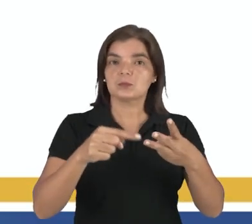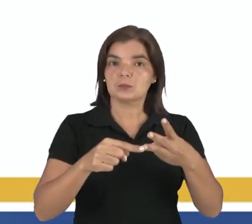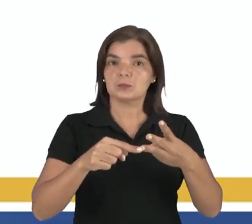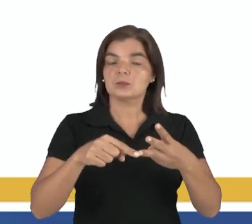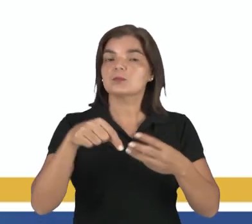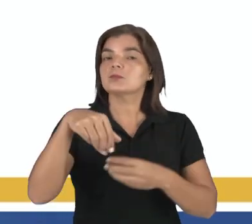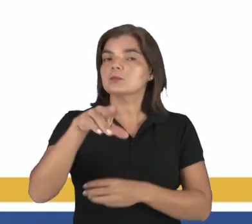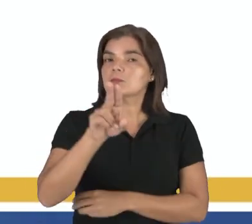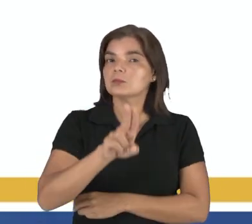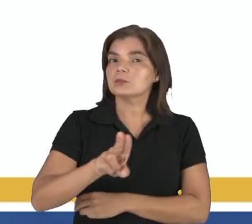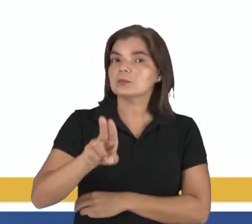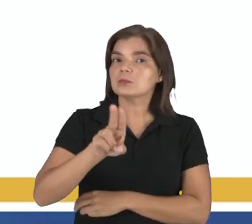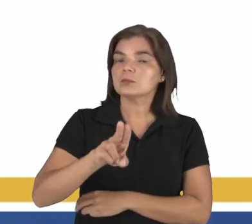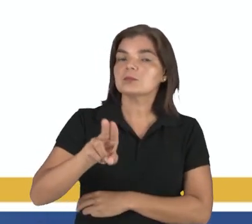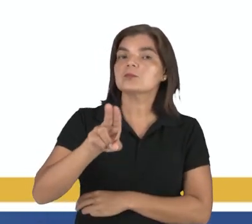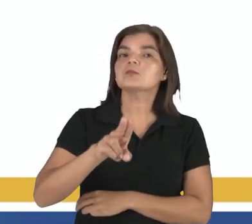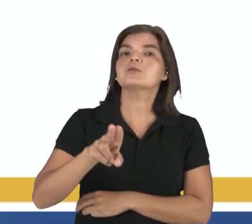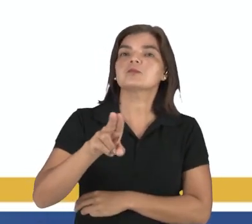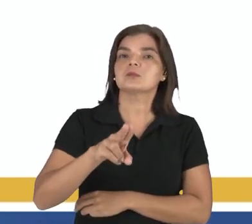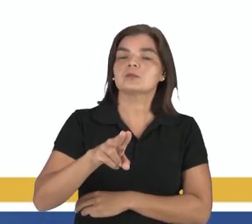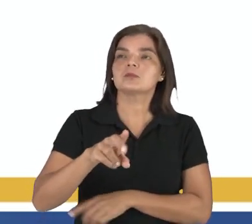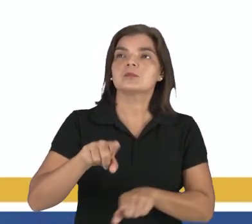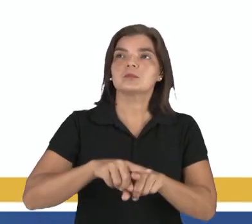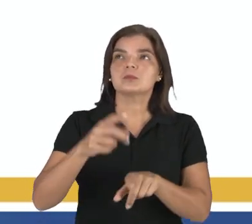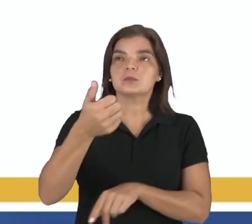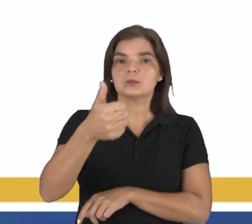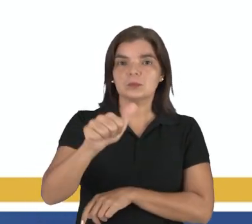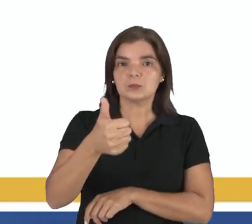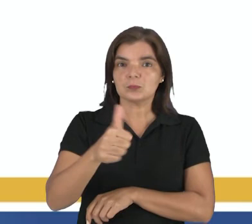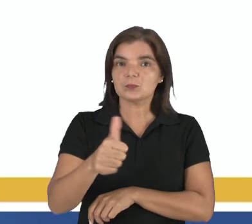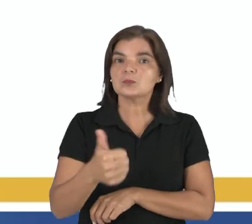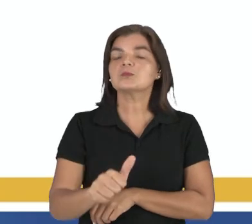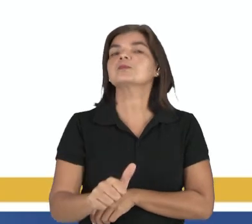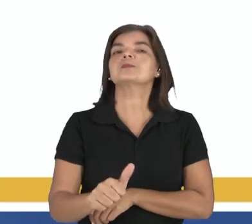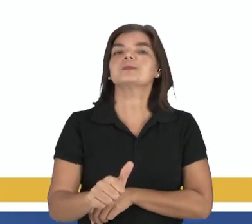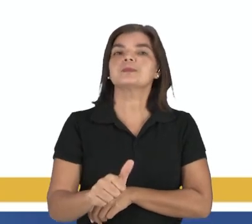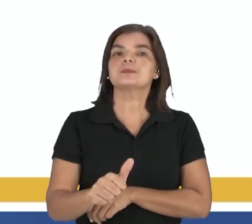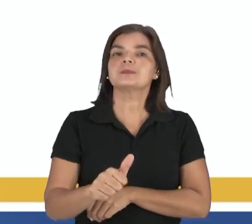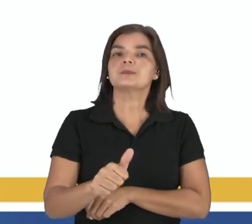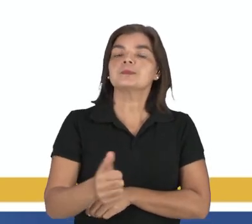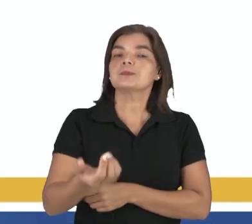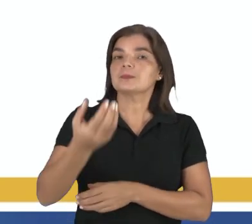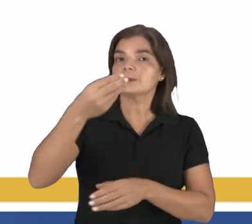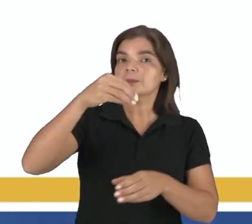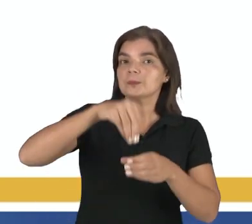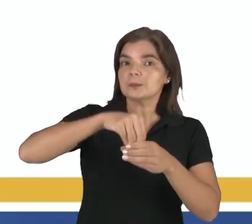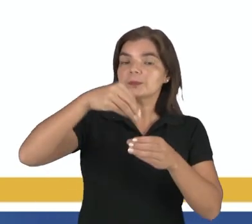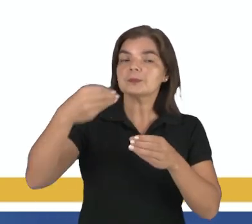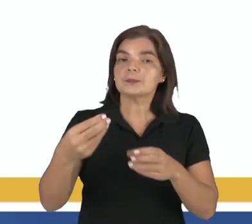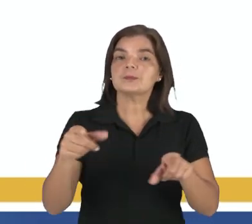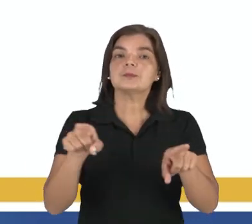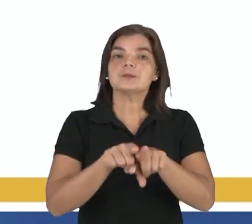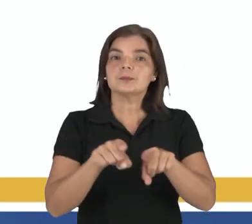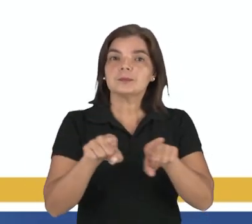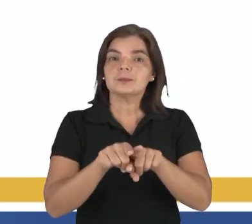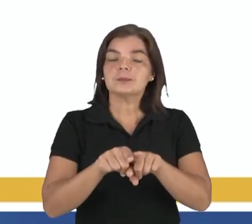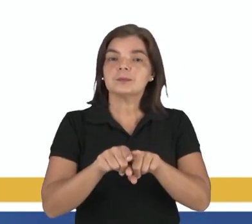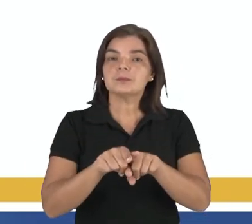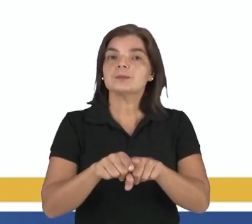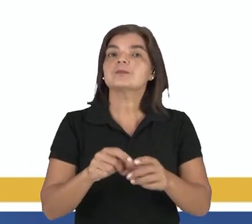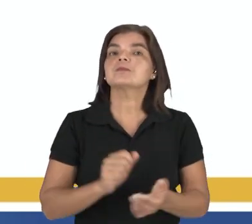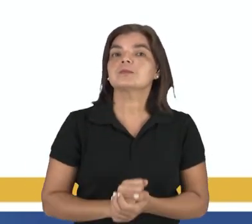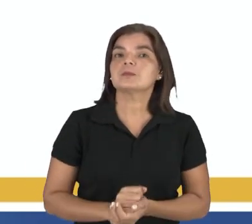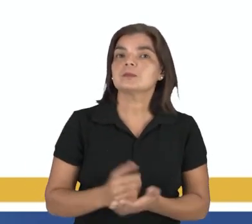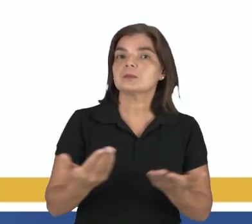são mais utilizadas para as avaliações externas e até mesmo que são